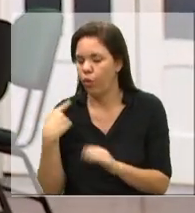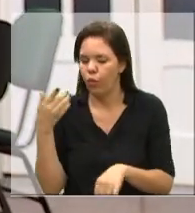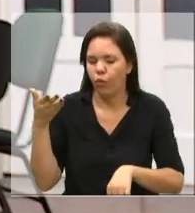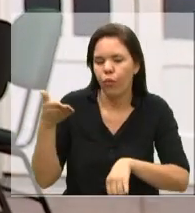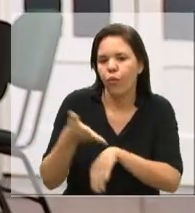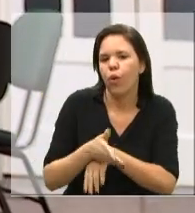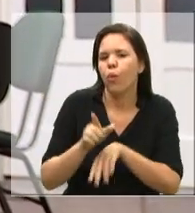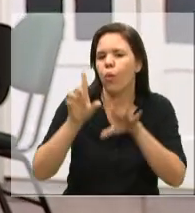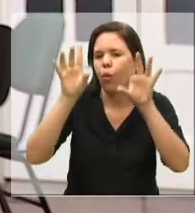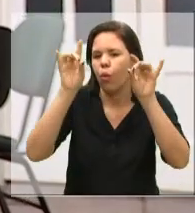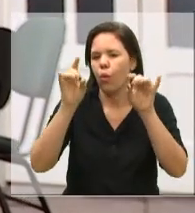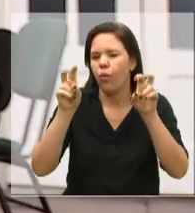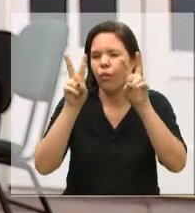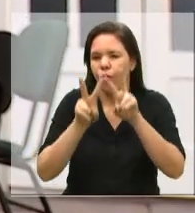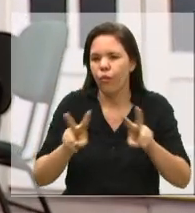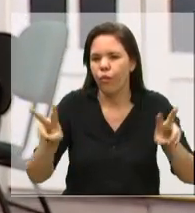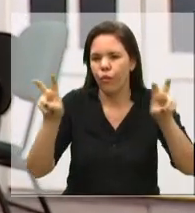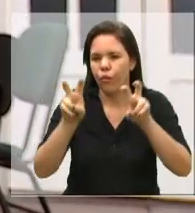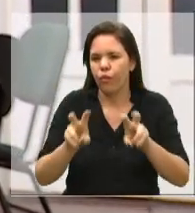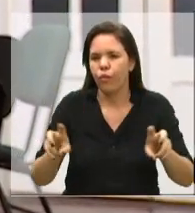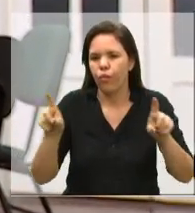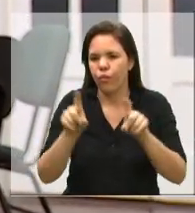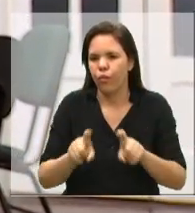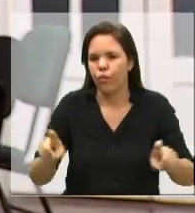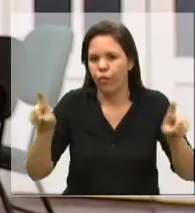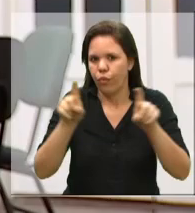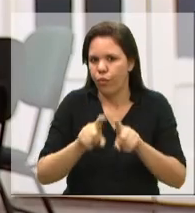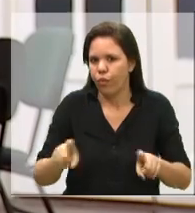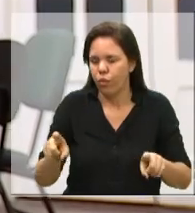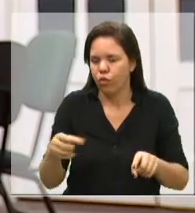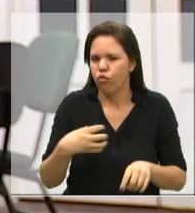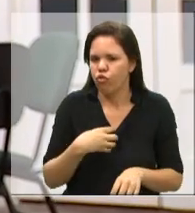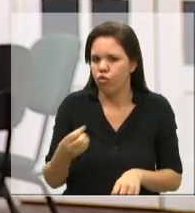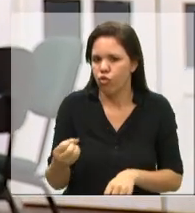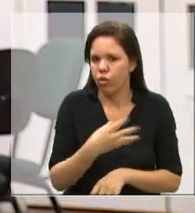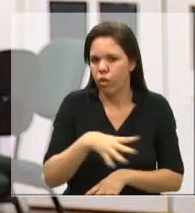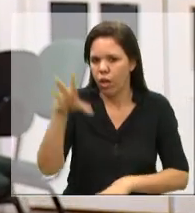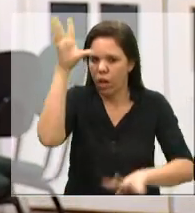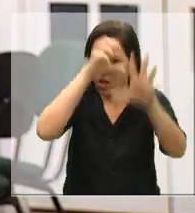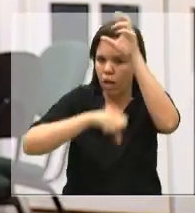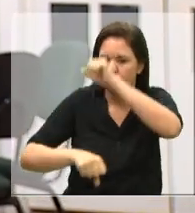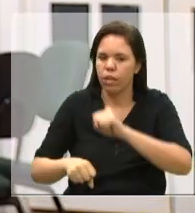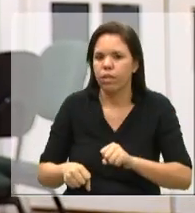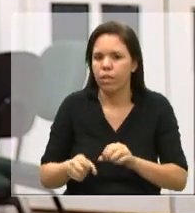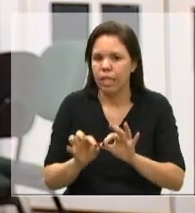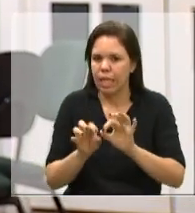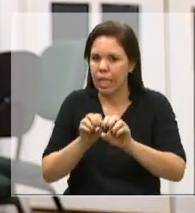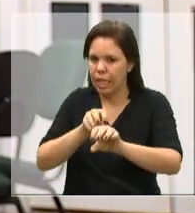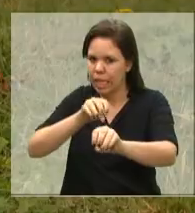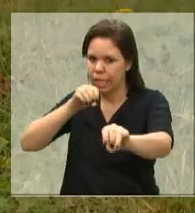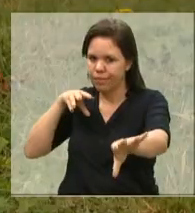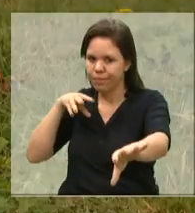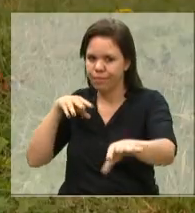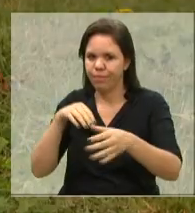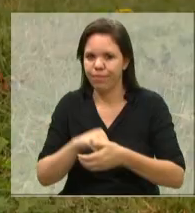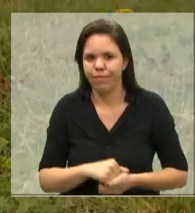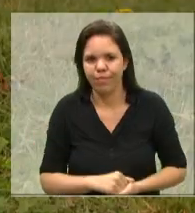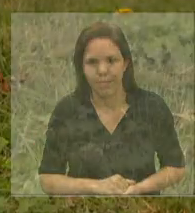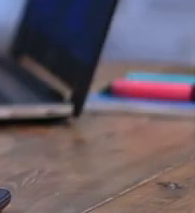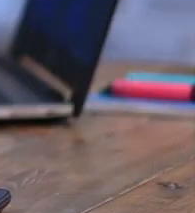o universo virtual para falar de uma nova forma de aprendizagem. É o ensino à distância.